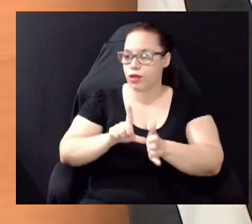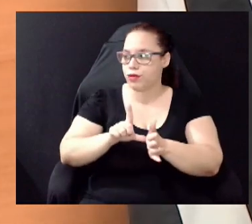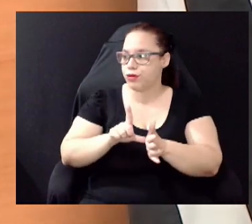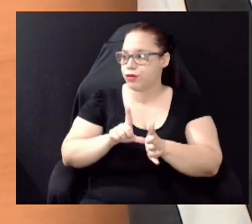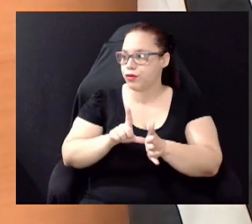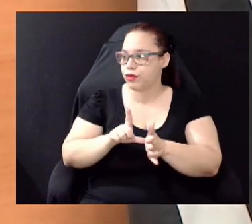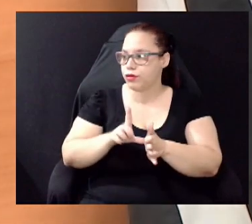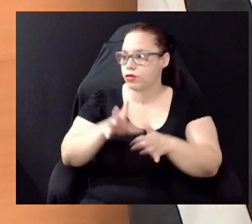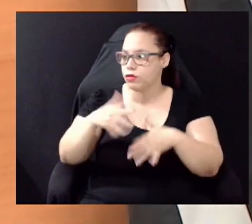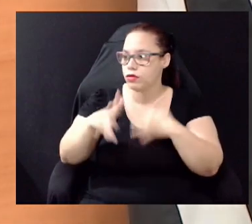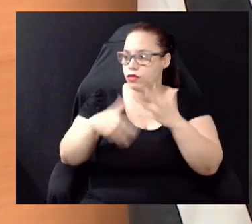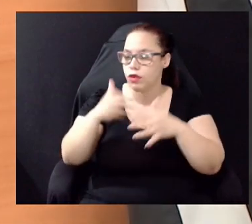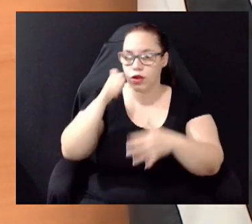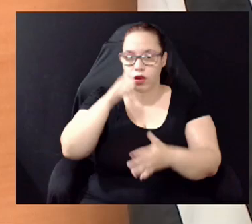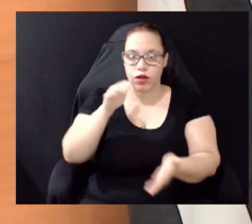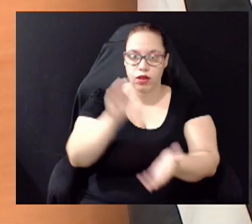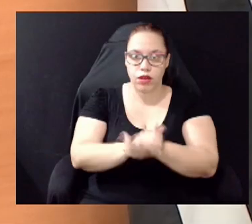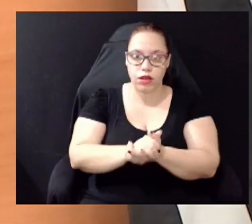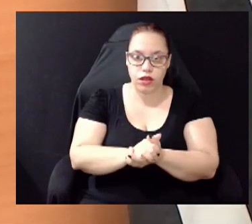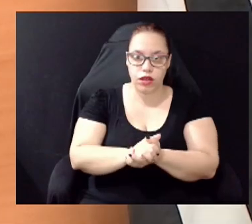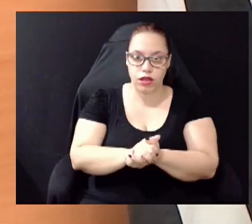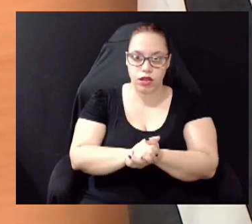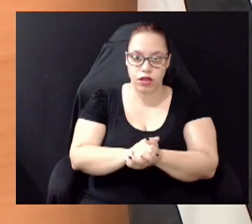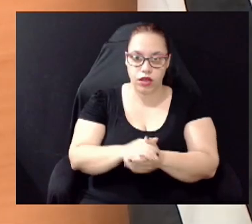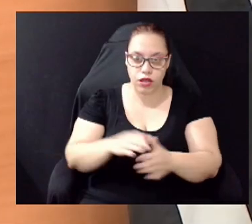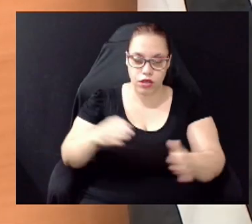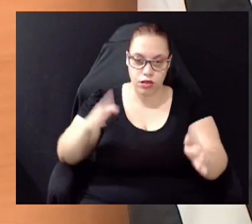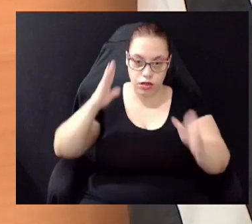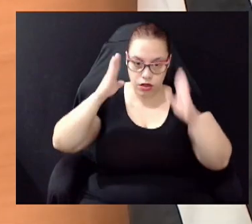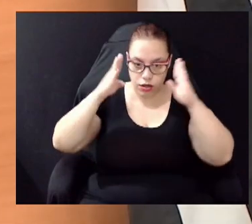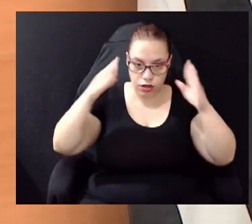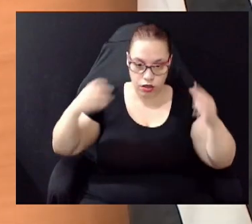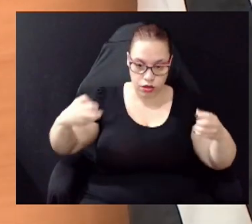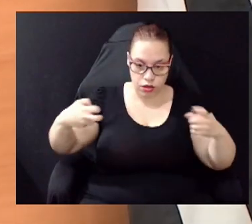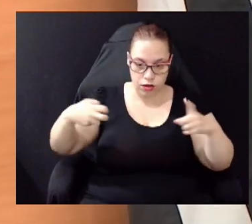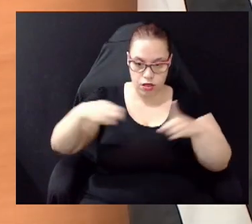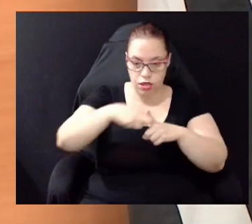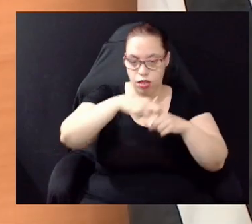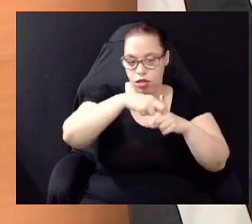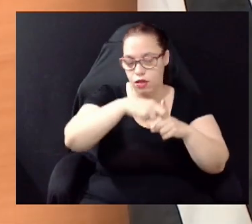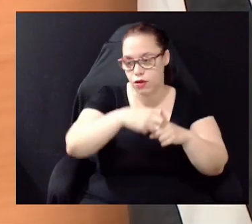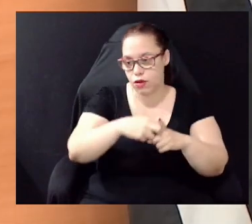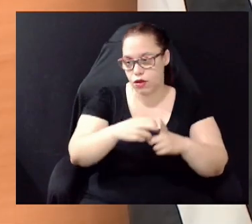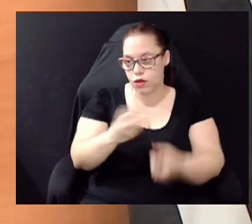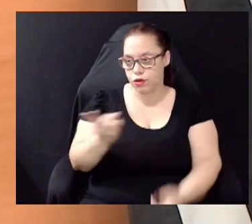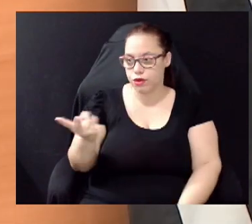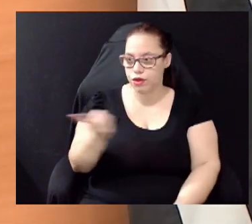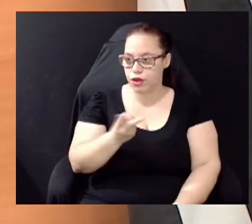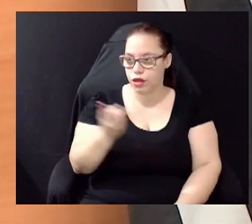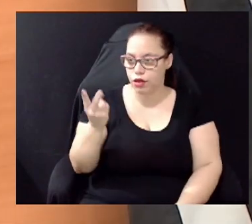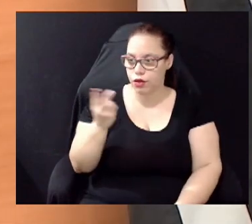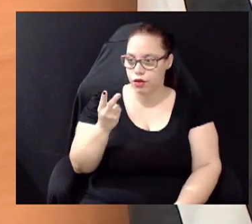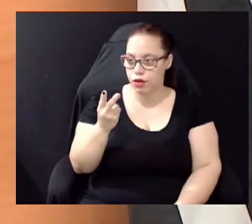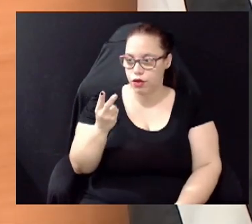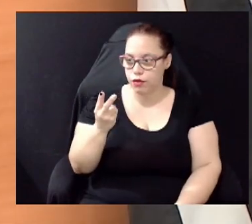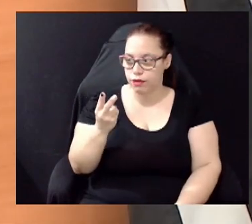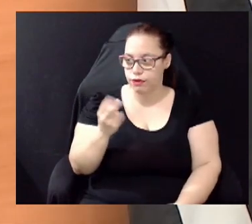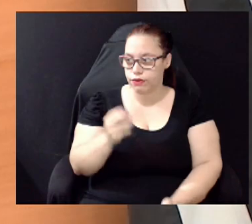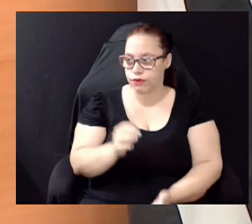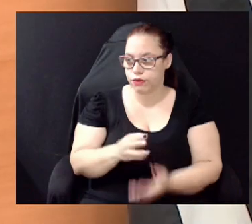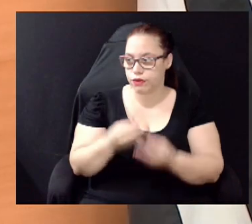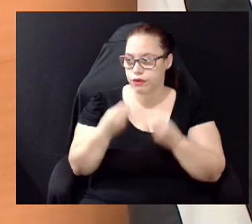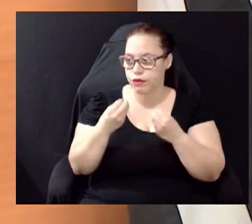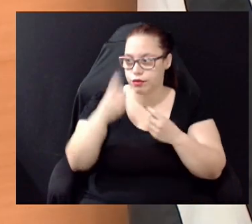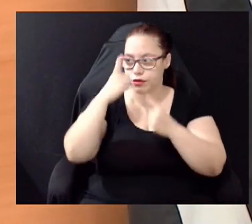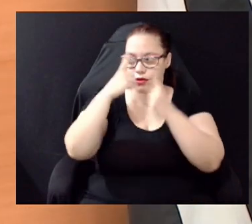esposa dele, ele bateu de frente com o caminhão. Se matou e matou ela. Sabe? Então você vê como que as violências surgem. Às vezes